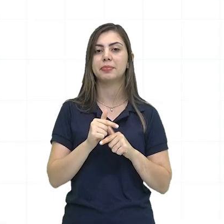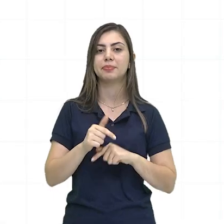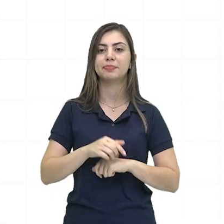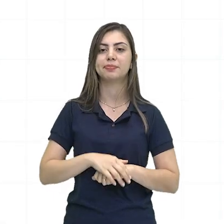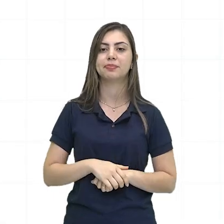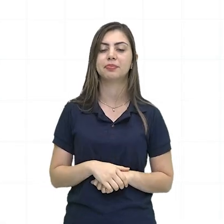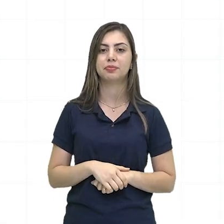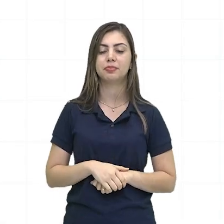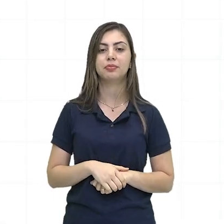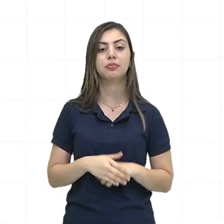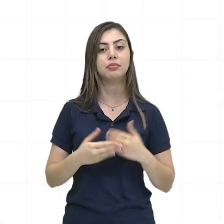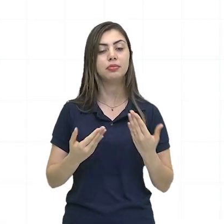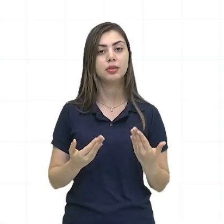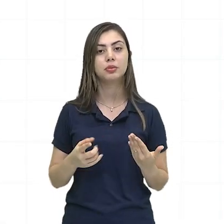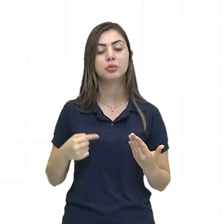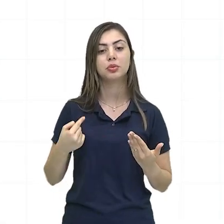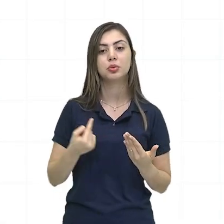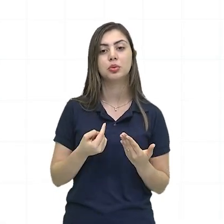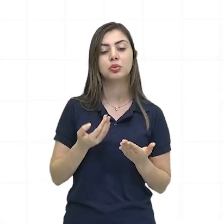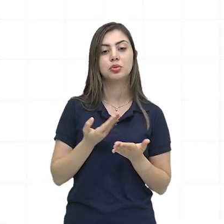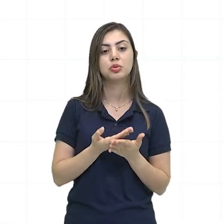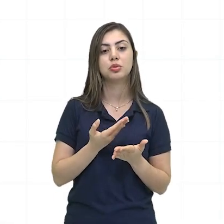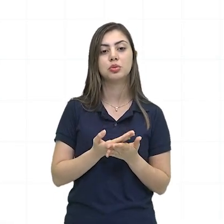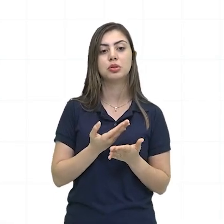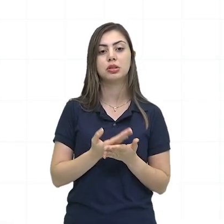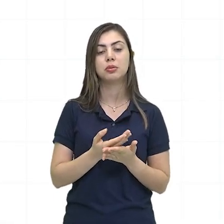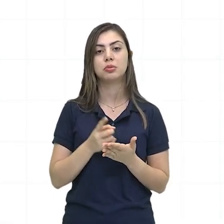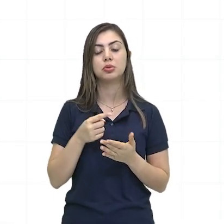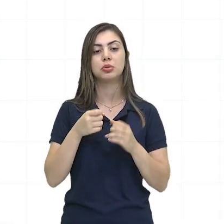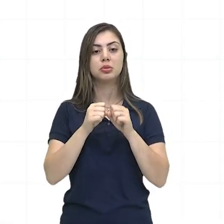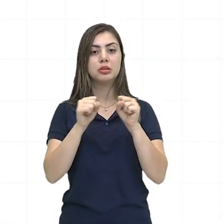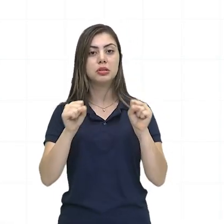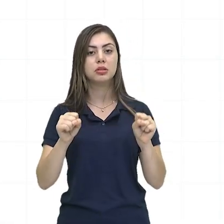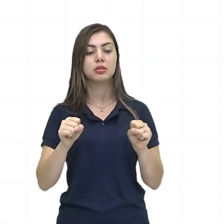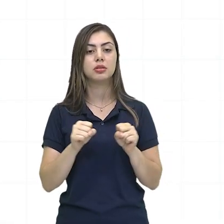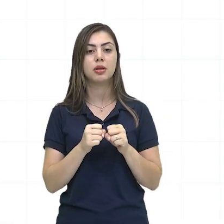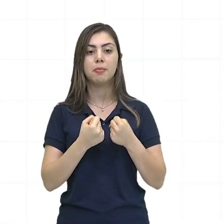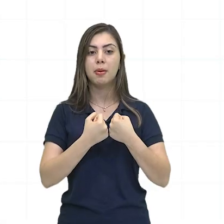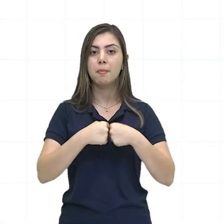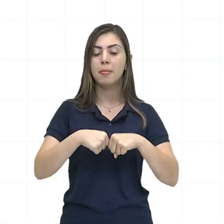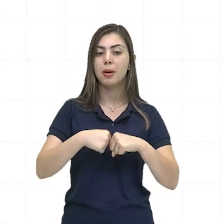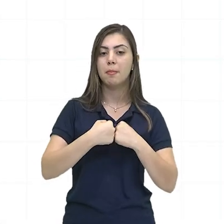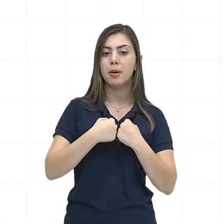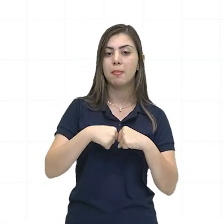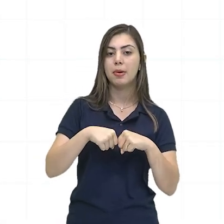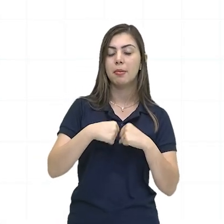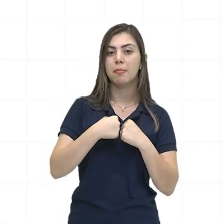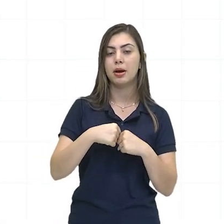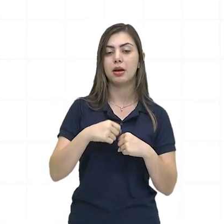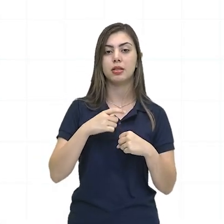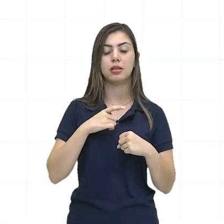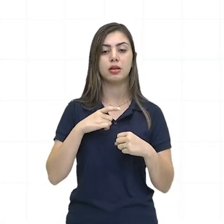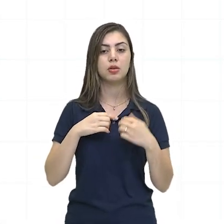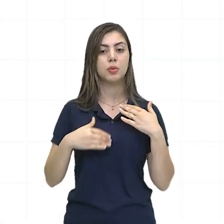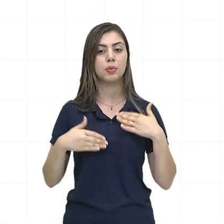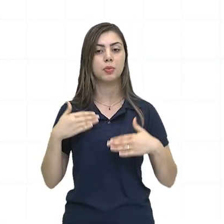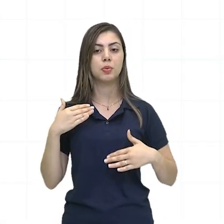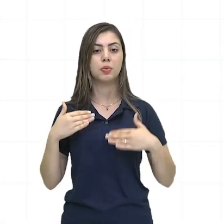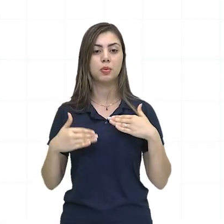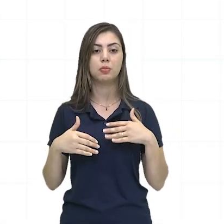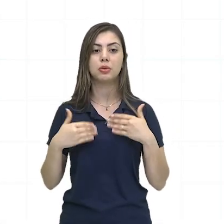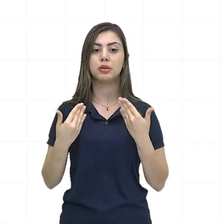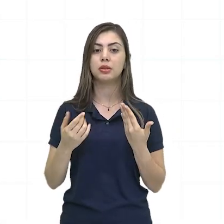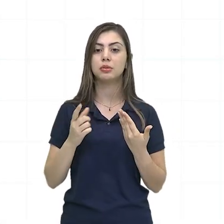nós vimos até aqui que o nosso sistema articular, ele é o conjunto de articulações do nosso